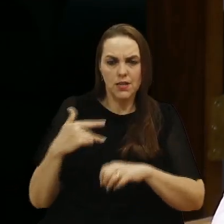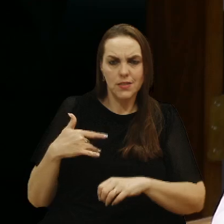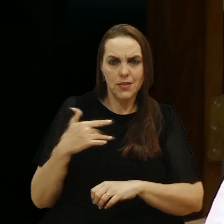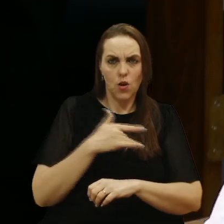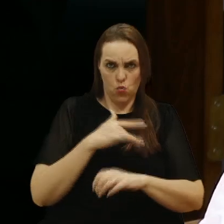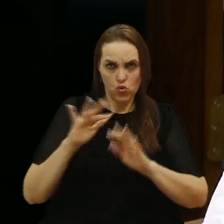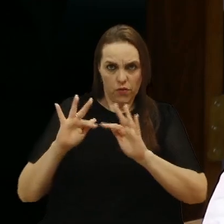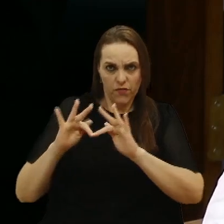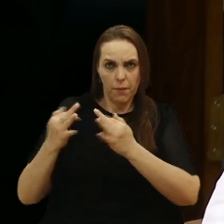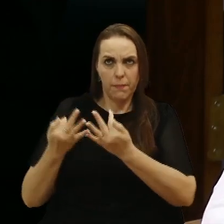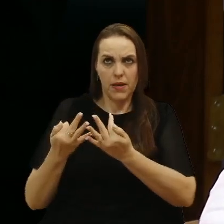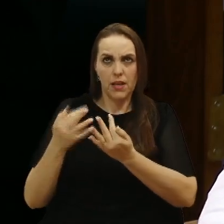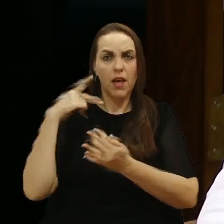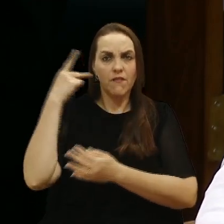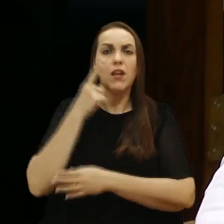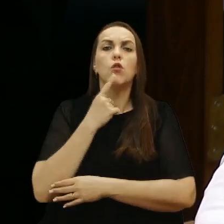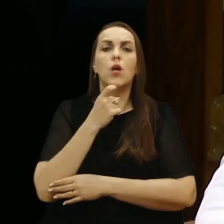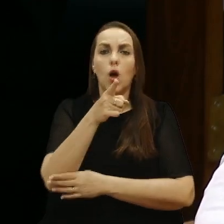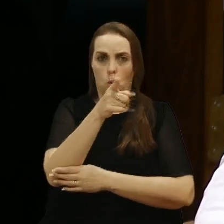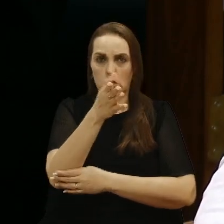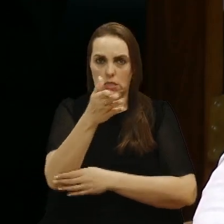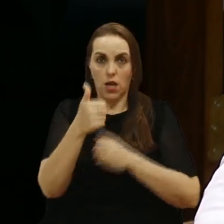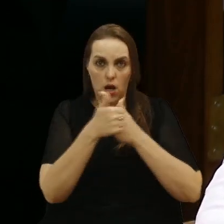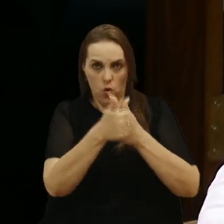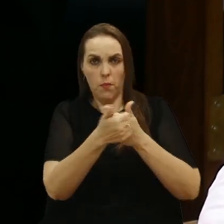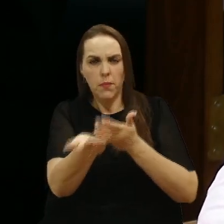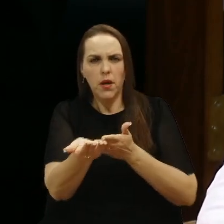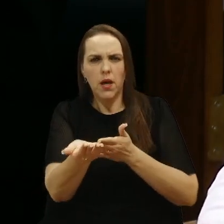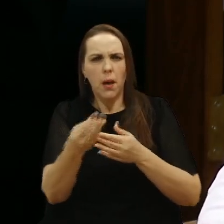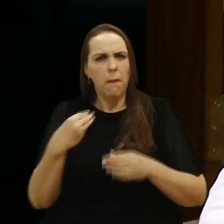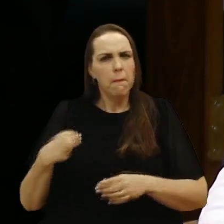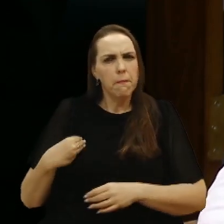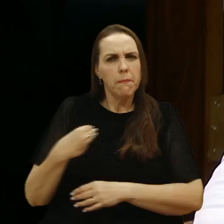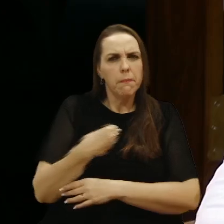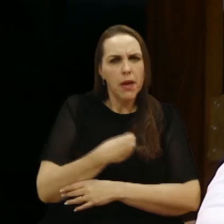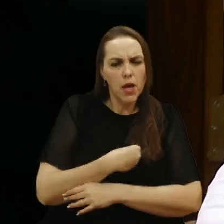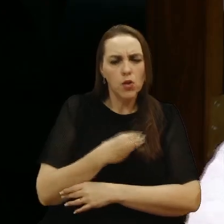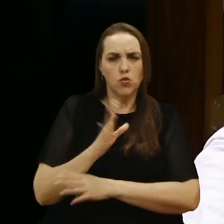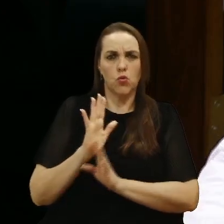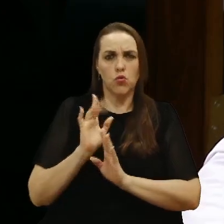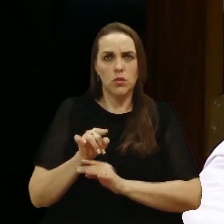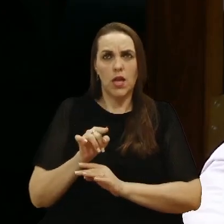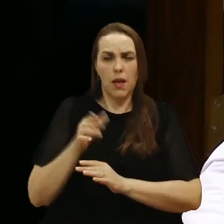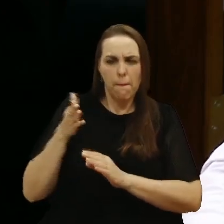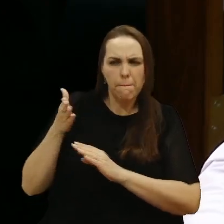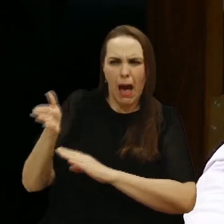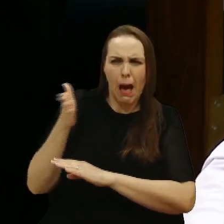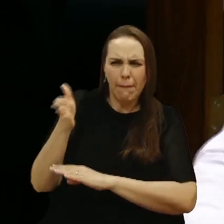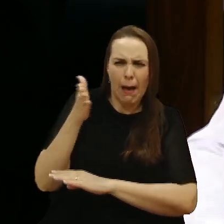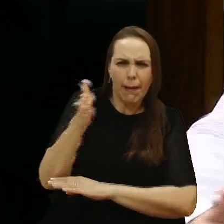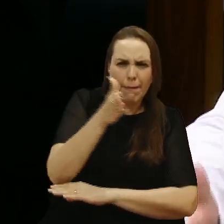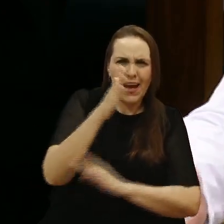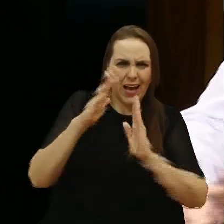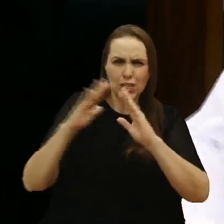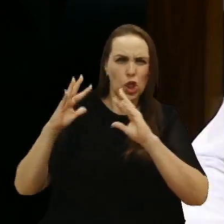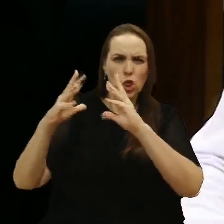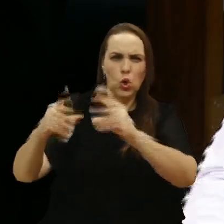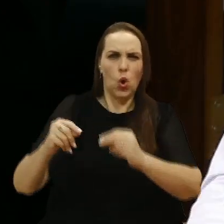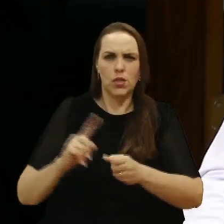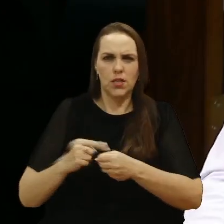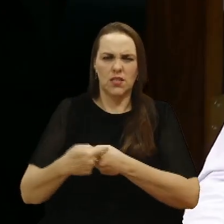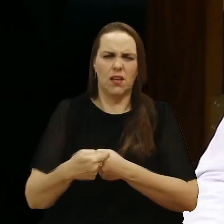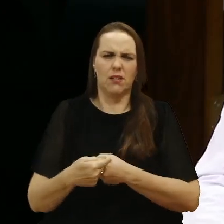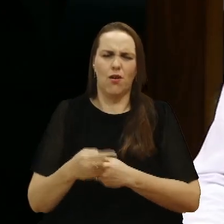Rose Frigieri, a senhora que acompanha isso, os médicos de saúde da família vão em todas as casas do município? Claro que